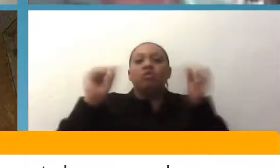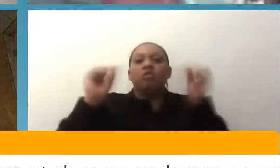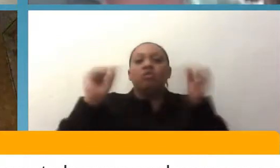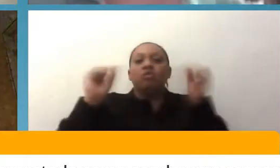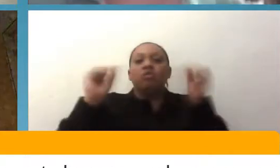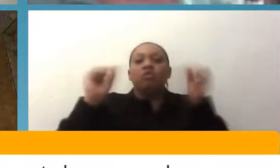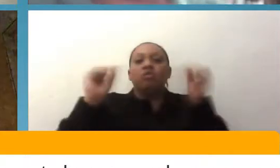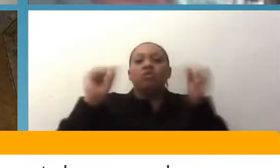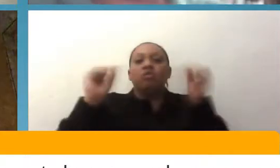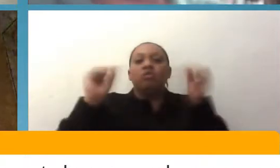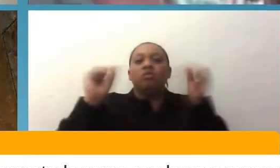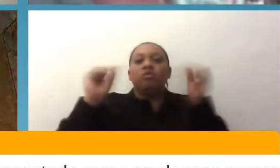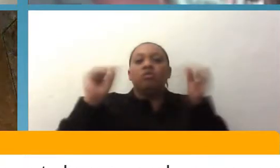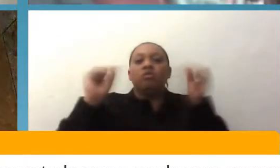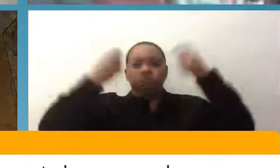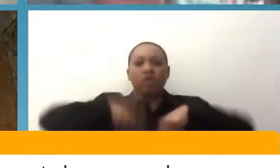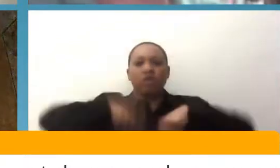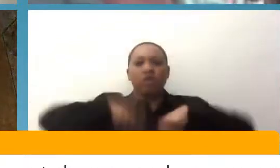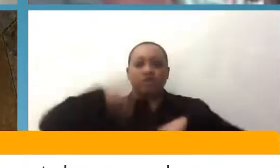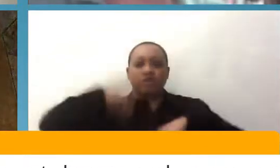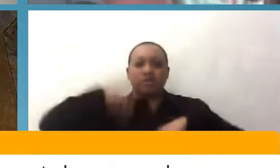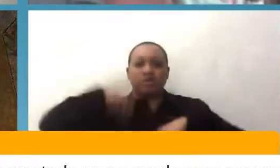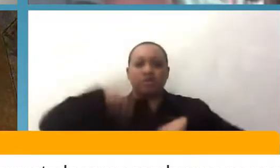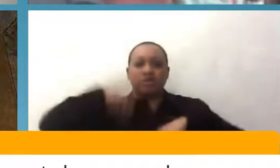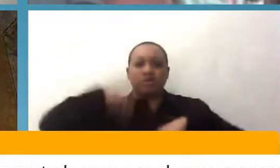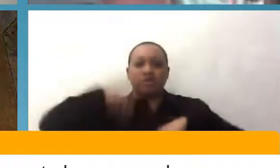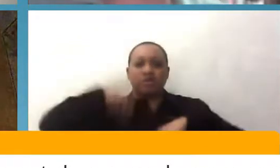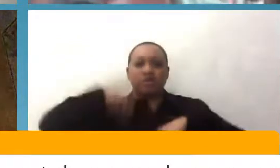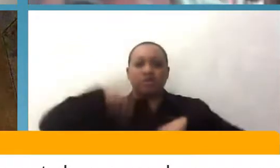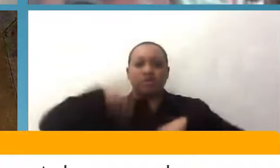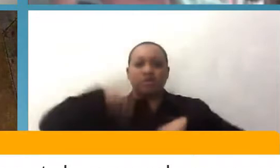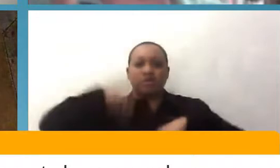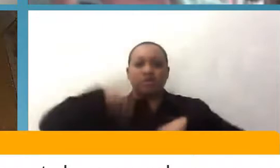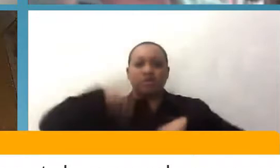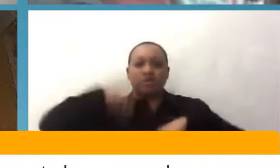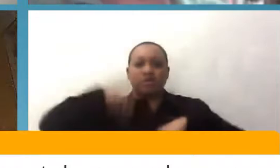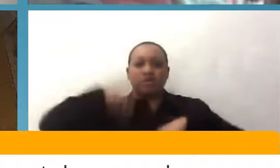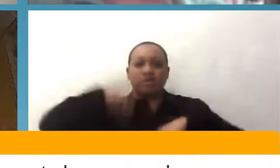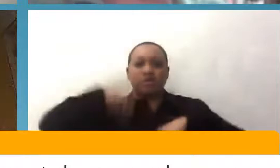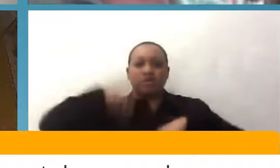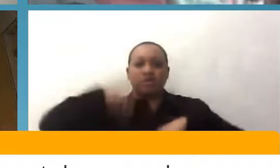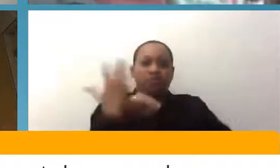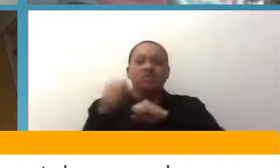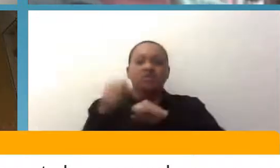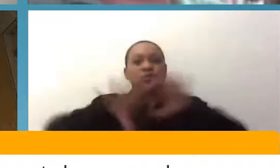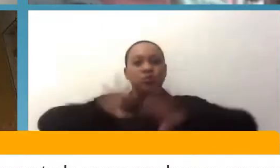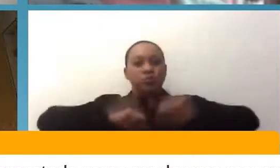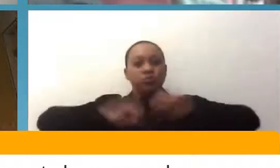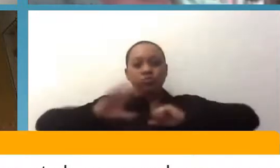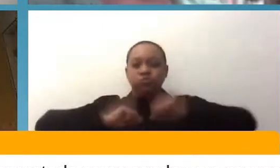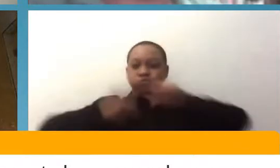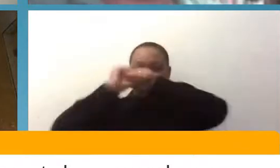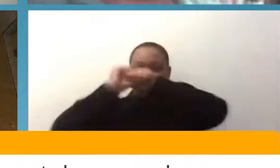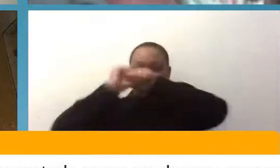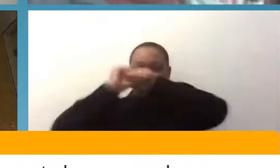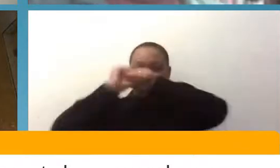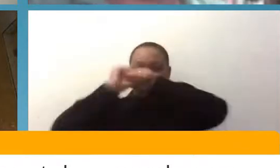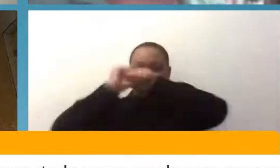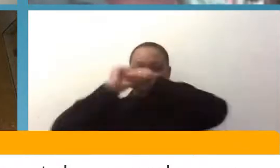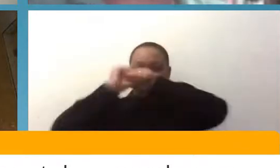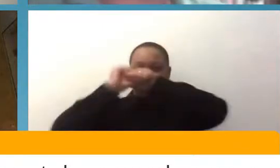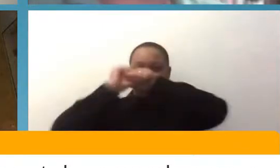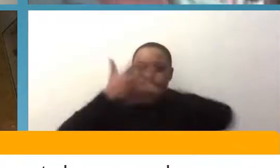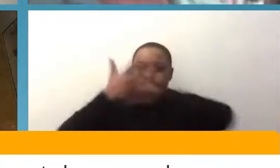essa resposta inflamatória generalizada que leva à lesão dos órgãos do organismo, dos órgãos-alvo,